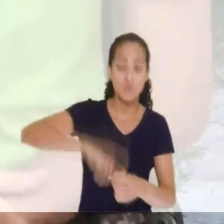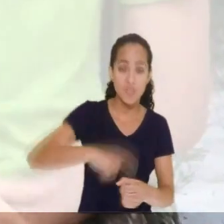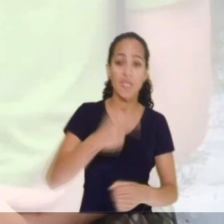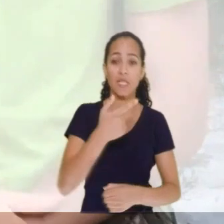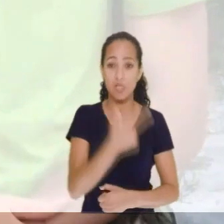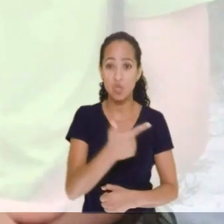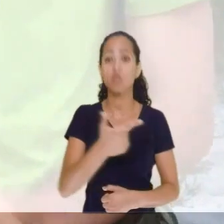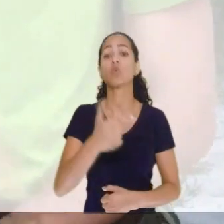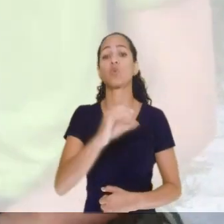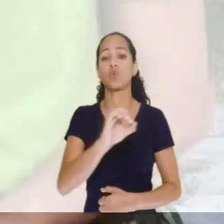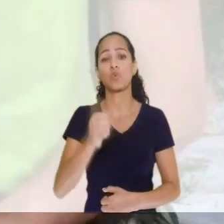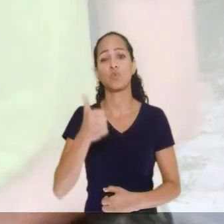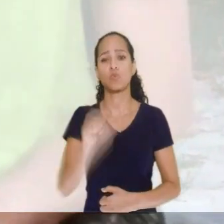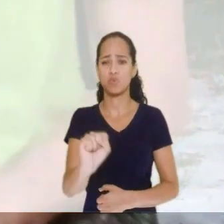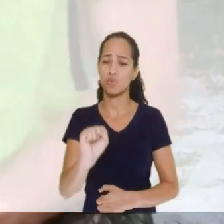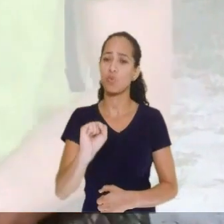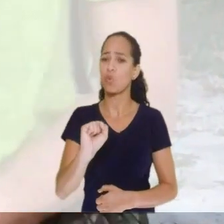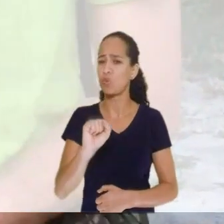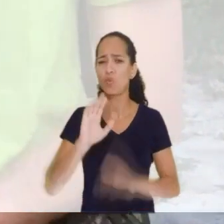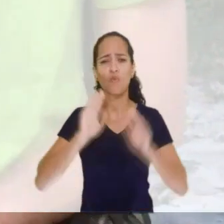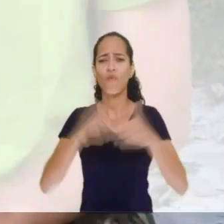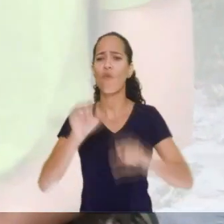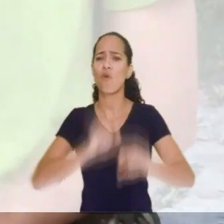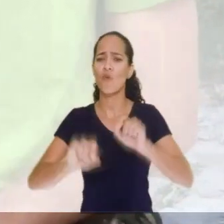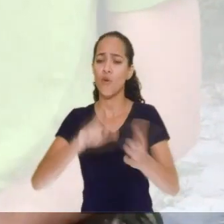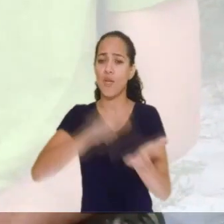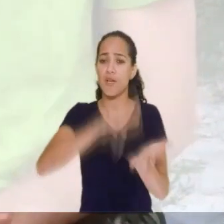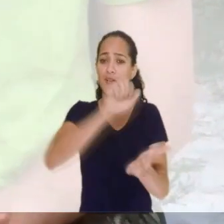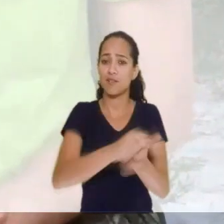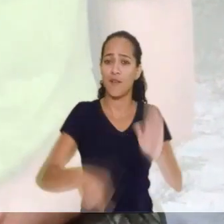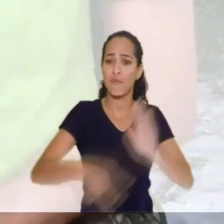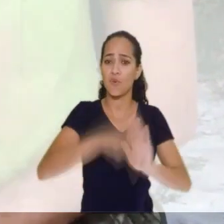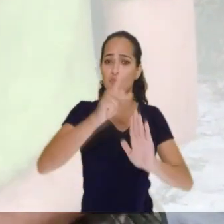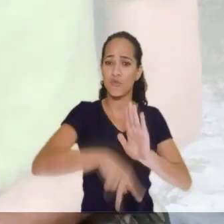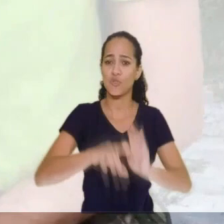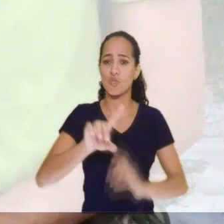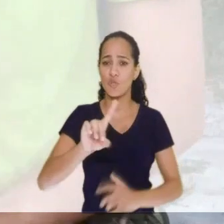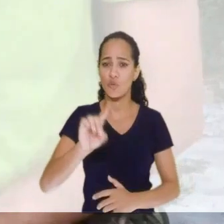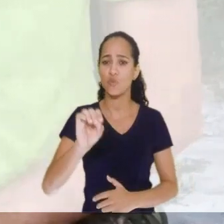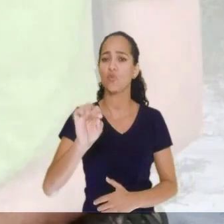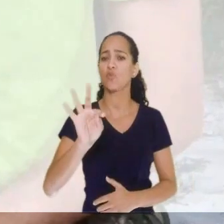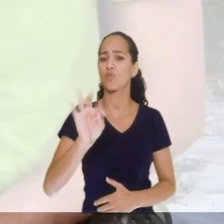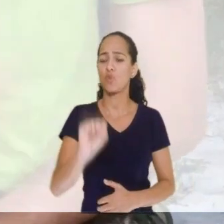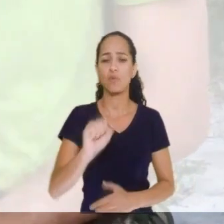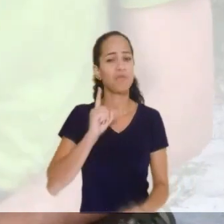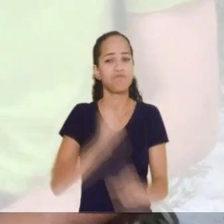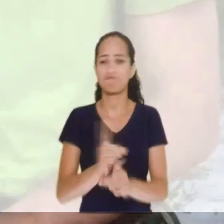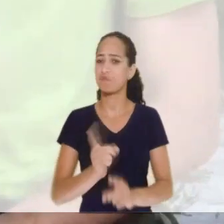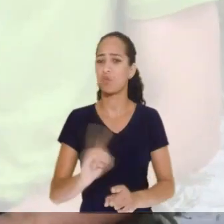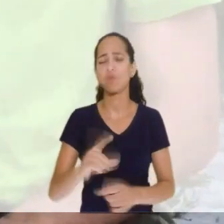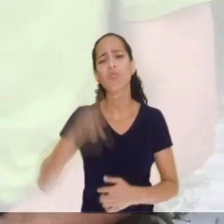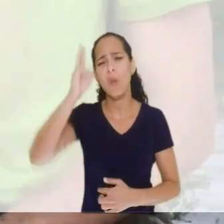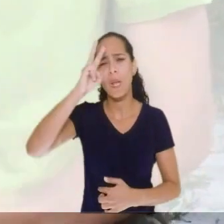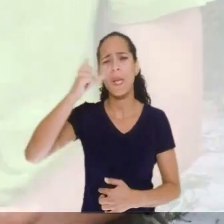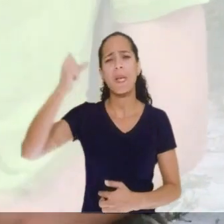encontrar o Melanophrynisco setiba já pro DOTS. Eu vim e não encontrei. Mas tive essa sensação, um monte de nostalgia, um monte de